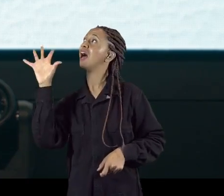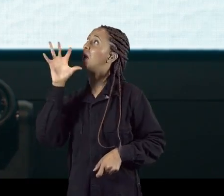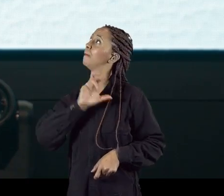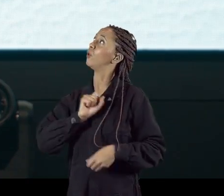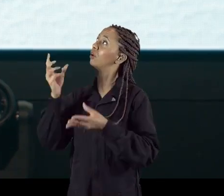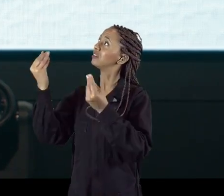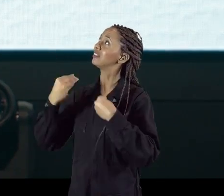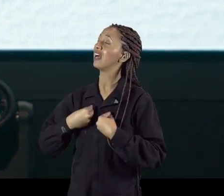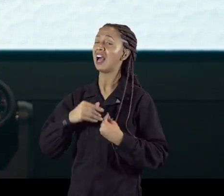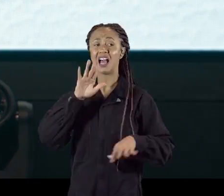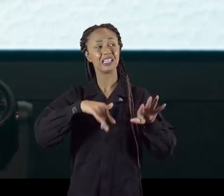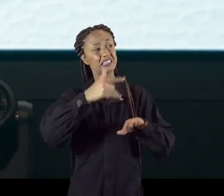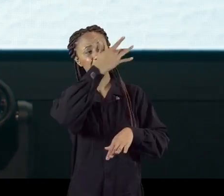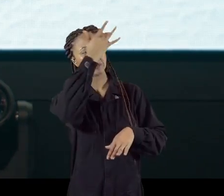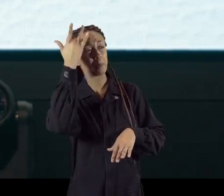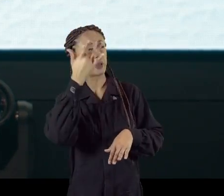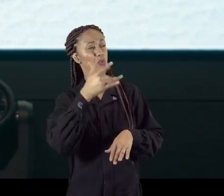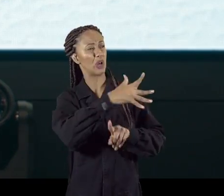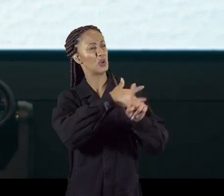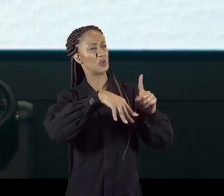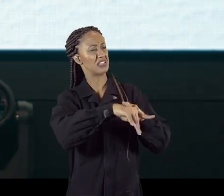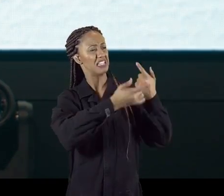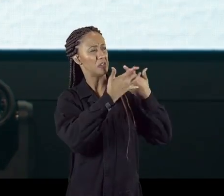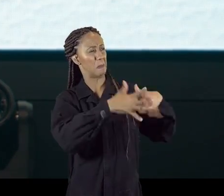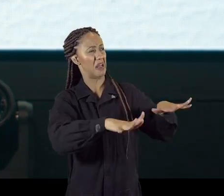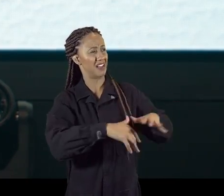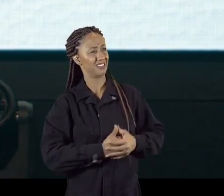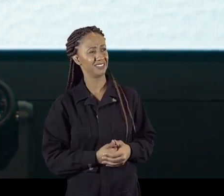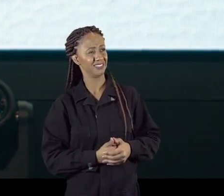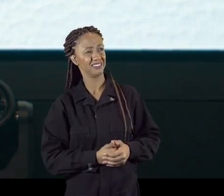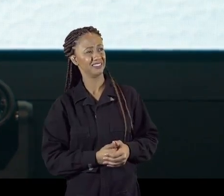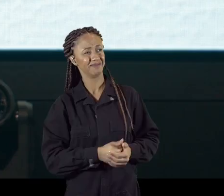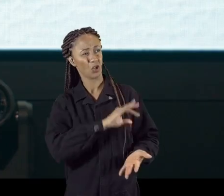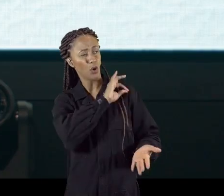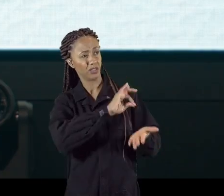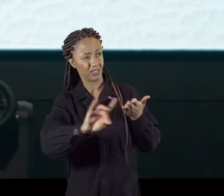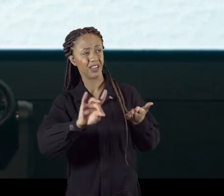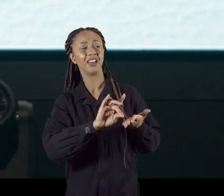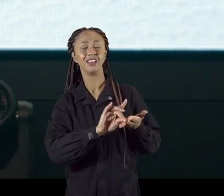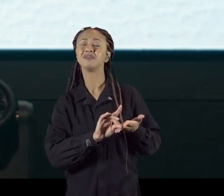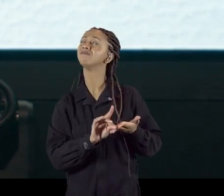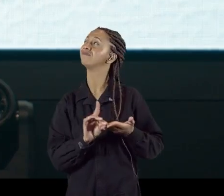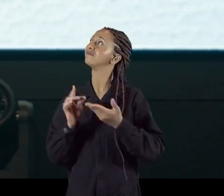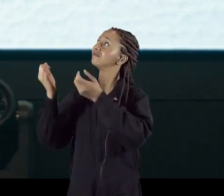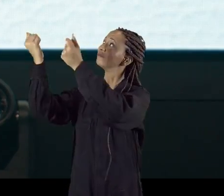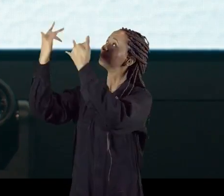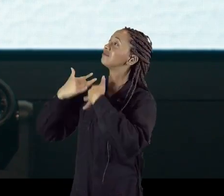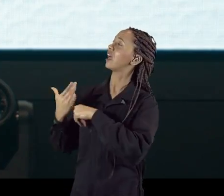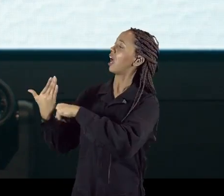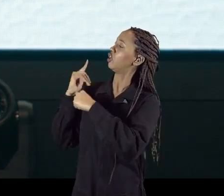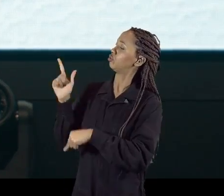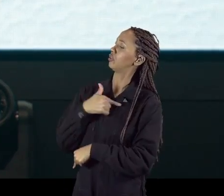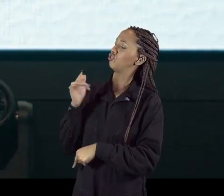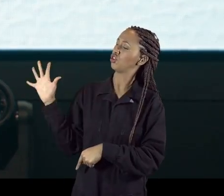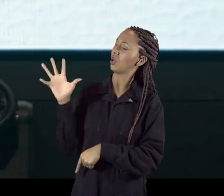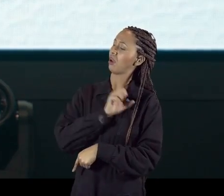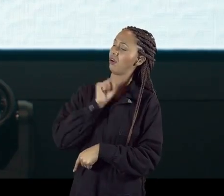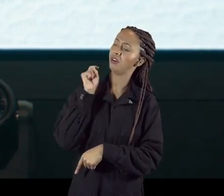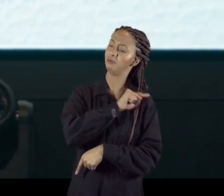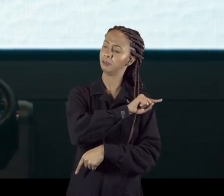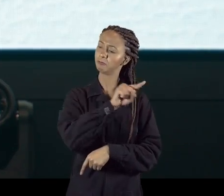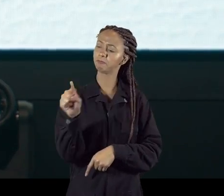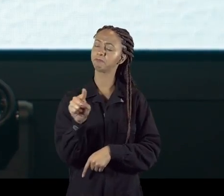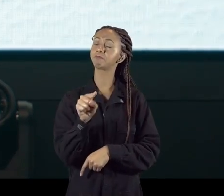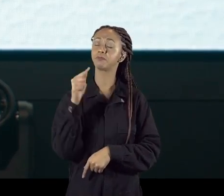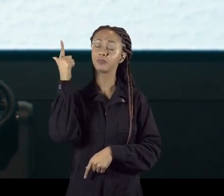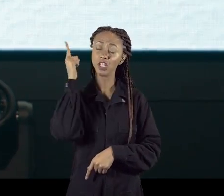ninguém ama para receber aqueles que ninguém recebe Oi e para manifestar o Deus neste